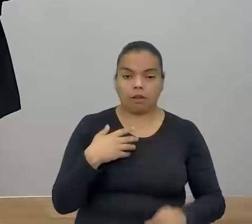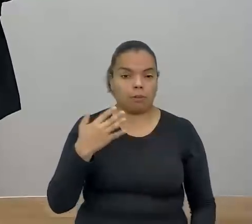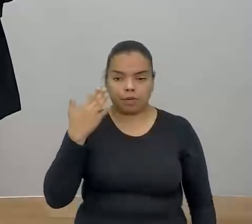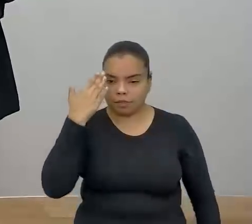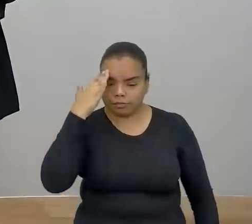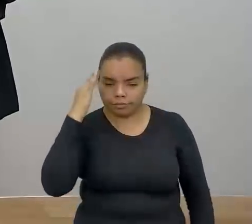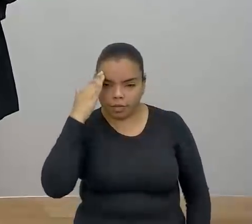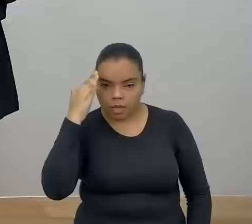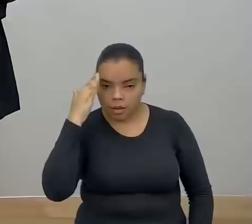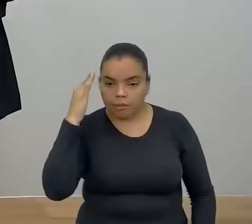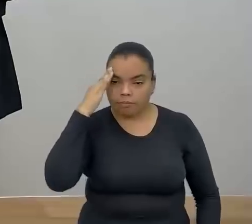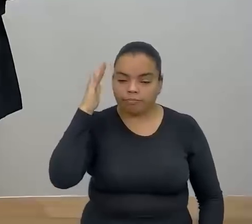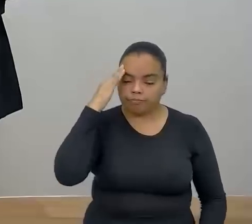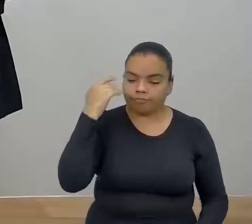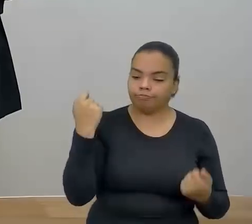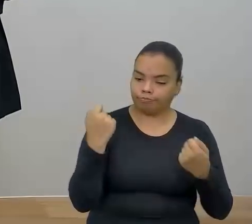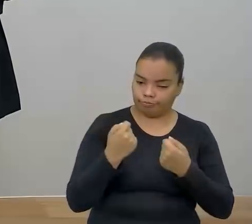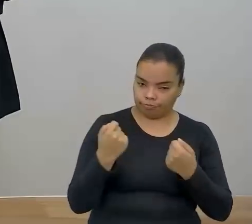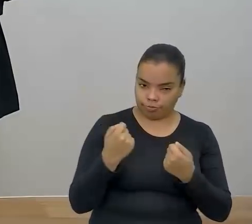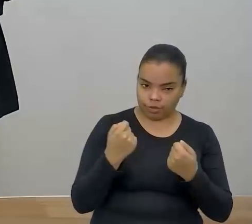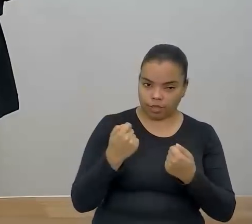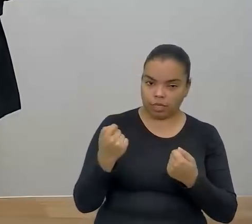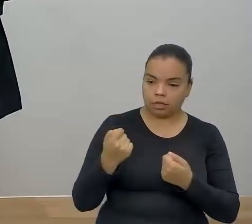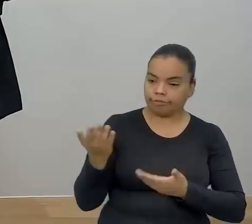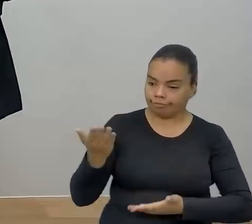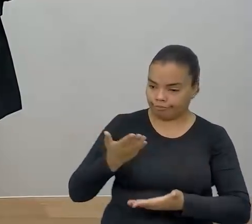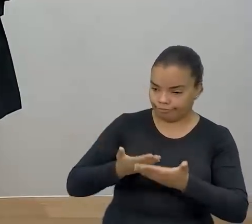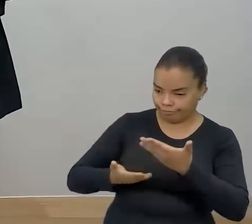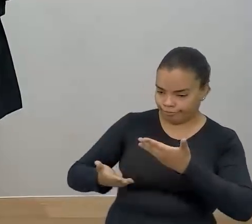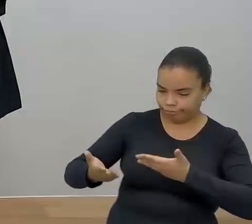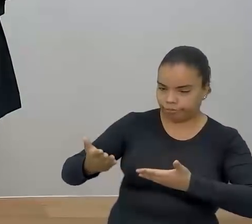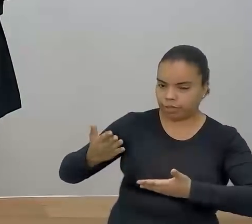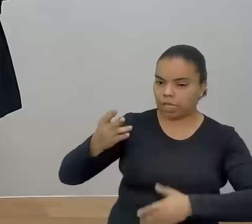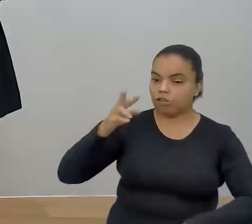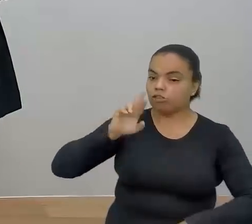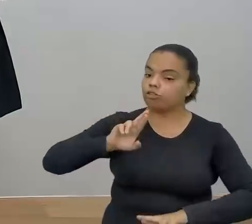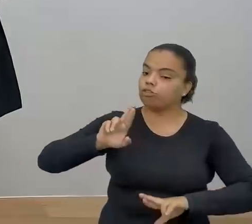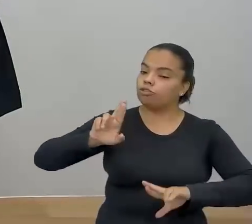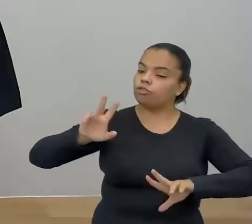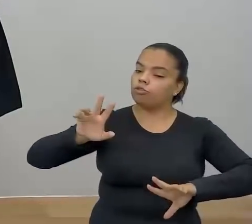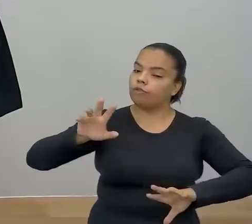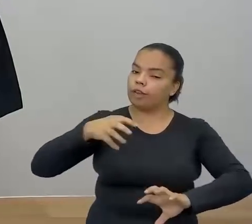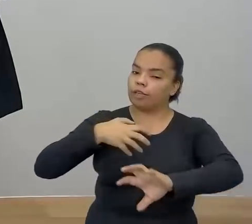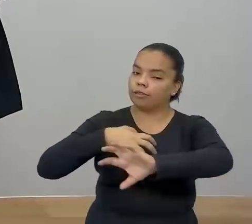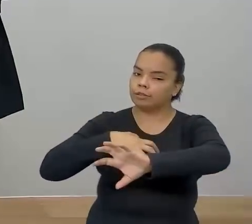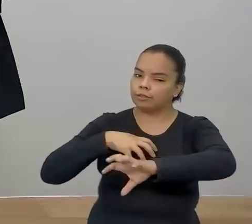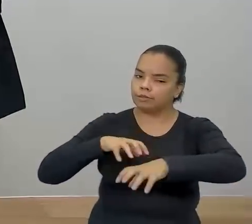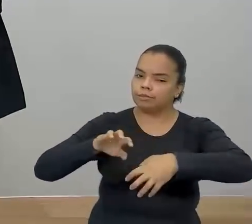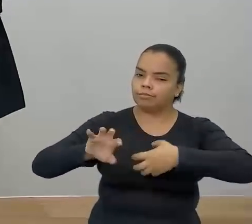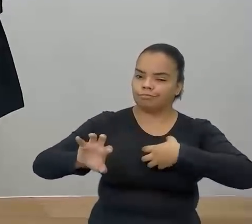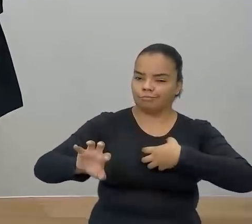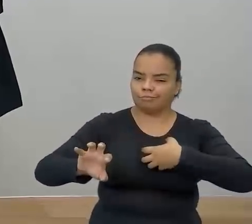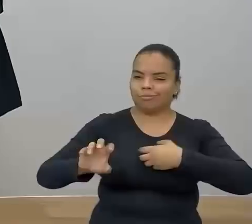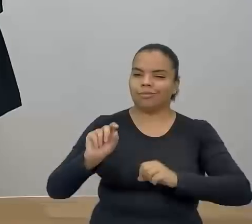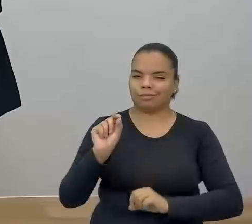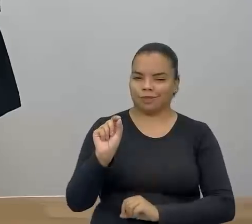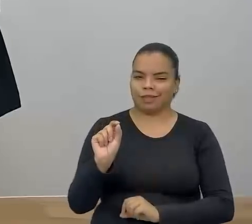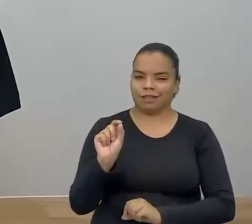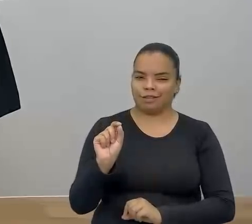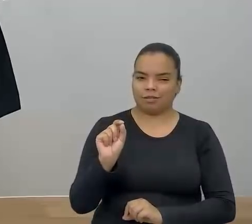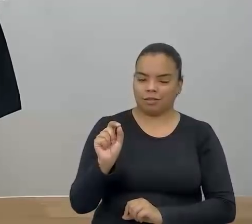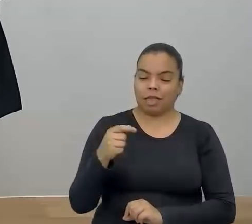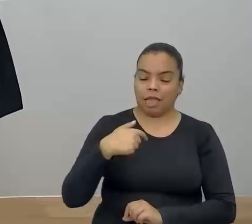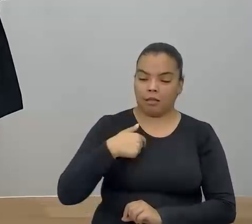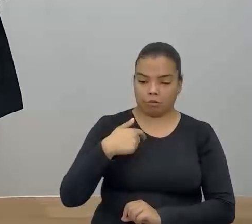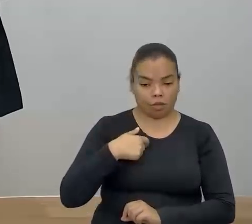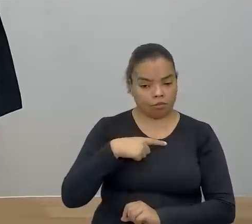eu preciso compreender que numa mesma situação existem diferentes compreensões. Ter a minha, reconhecer a minha